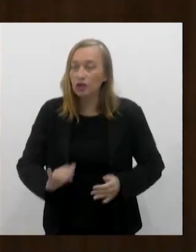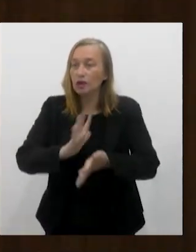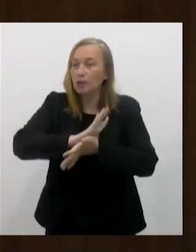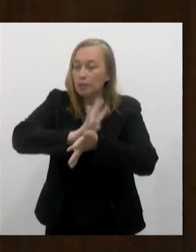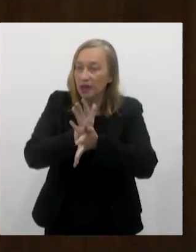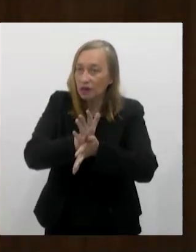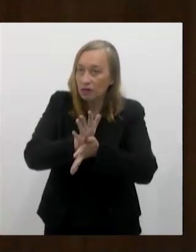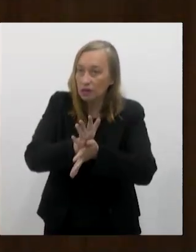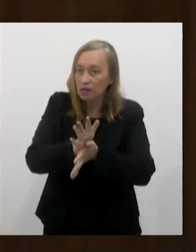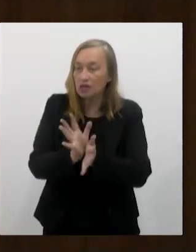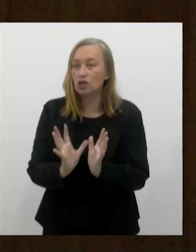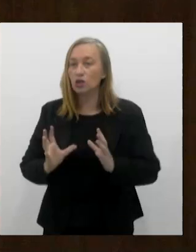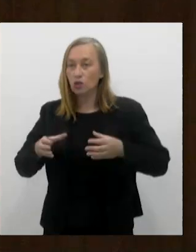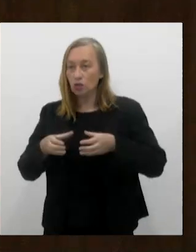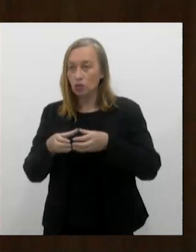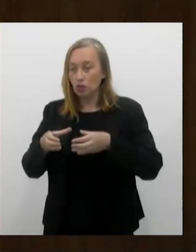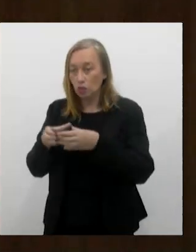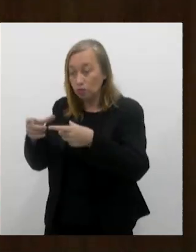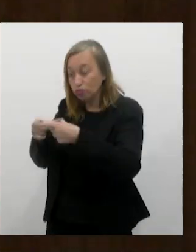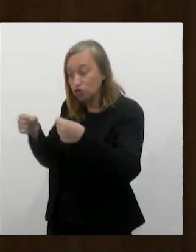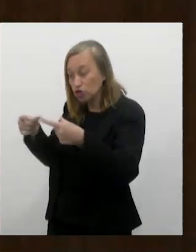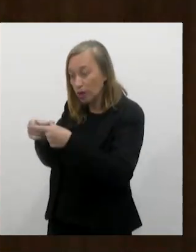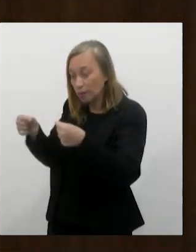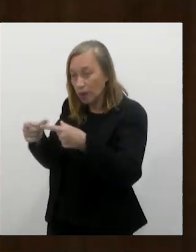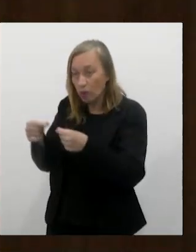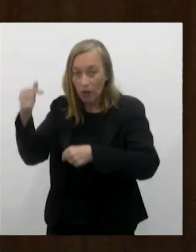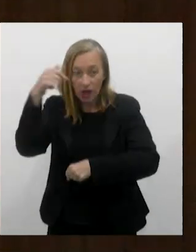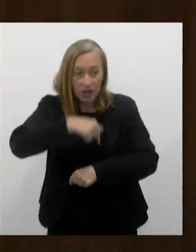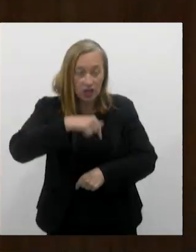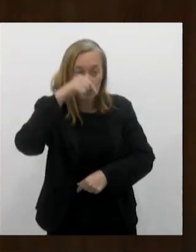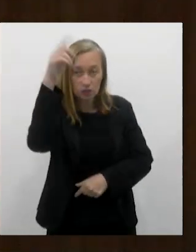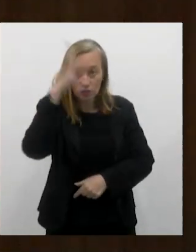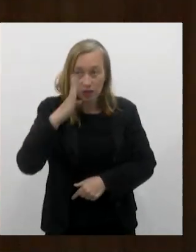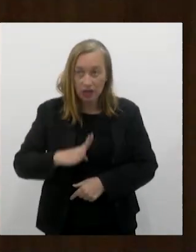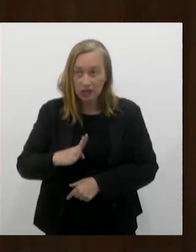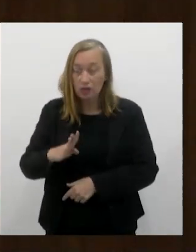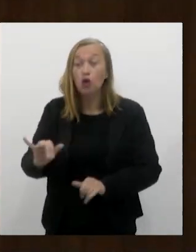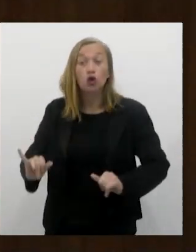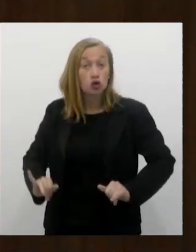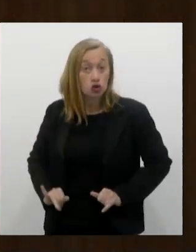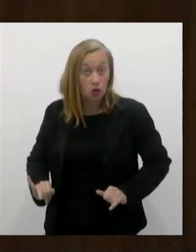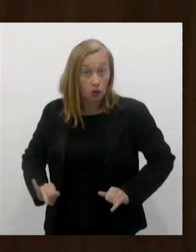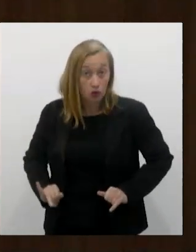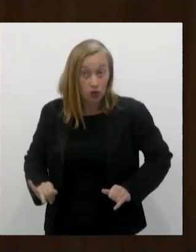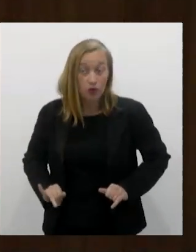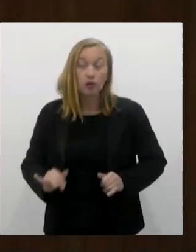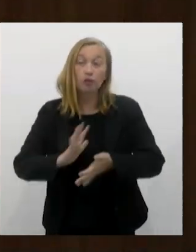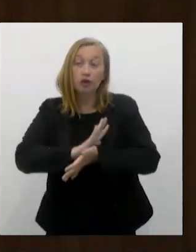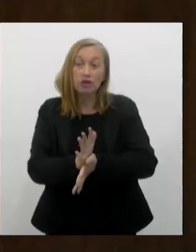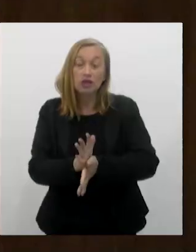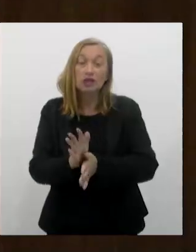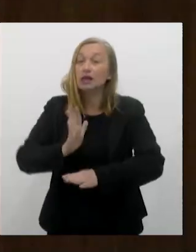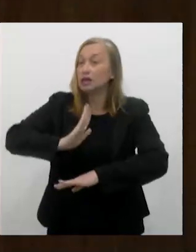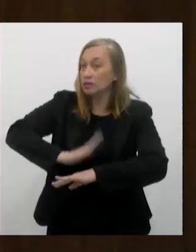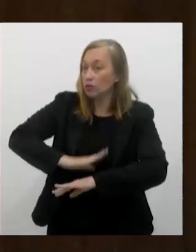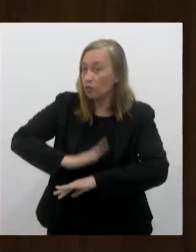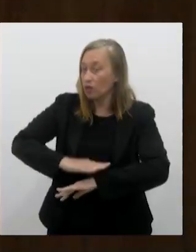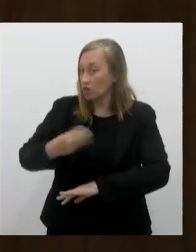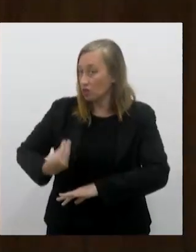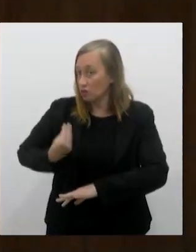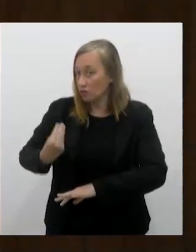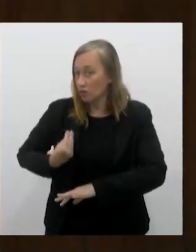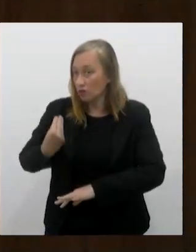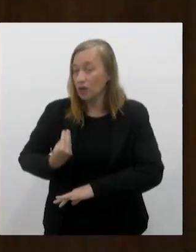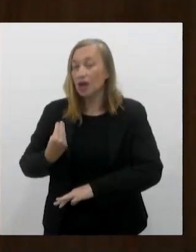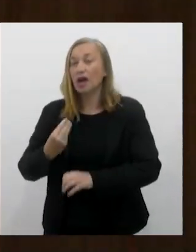comunidade, né, japonesa girando o Japão é aqui no Brasil, sempre sofreu muita discriminação. Nesse momento que a gente vive, aliás, há